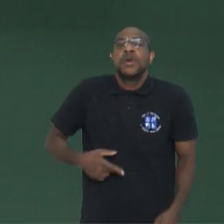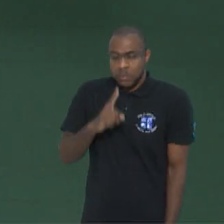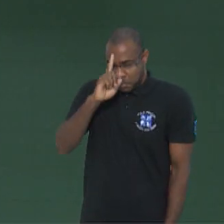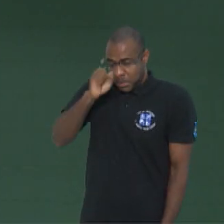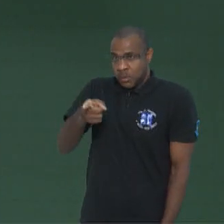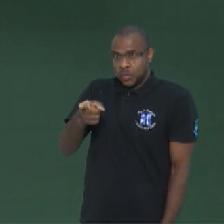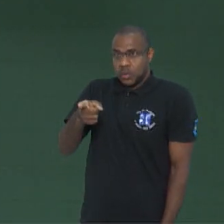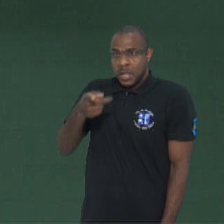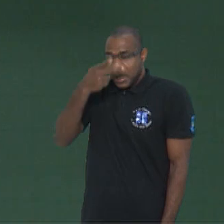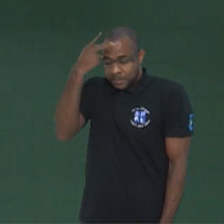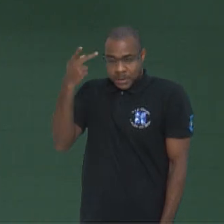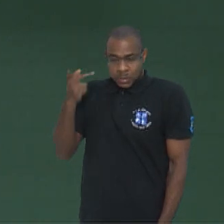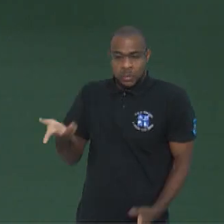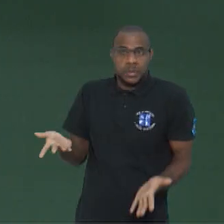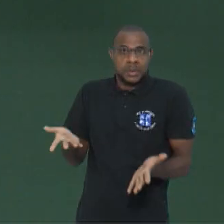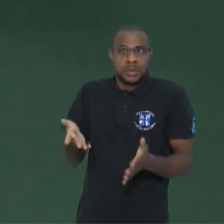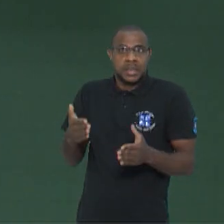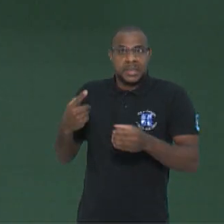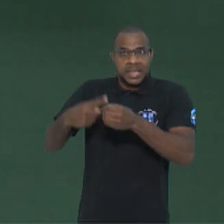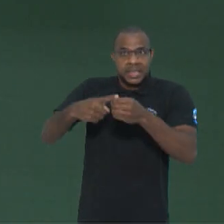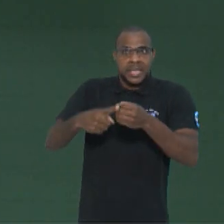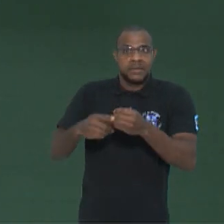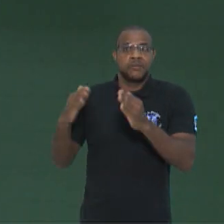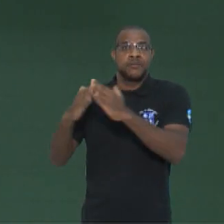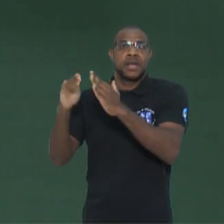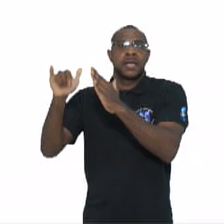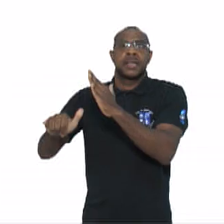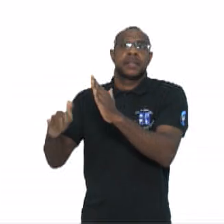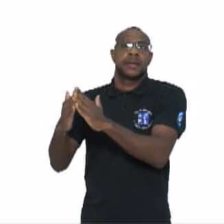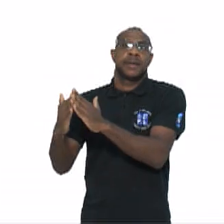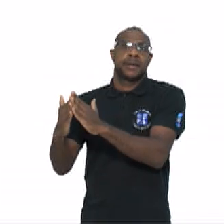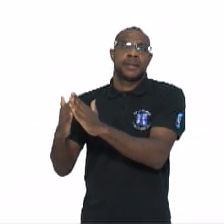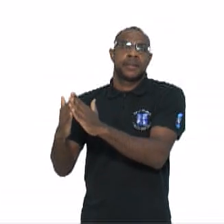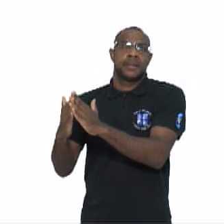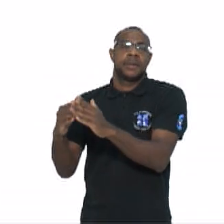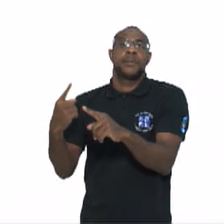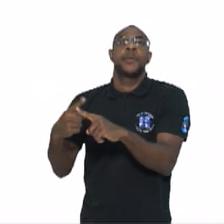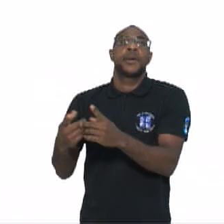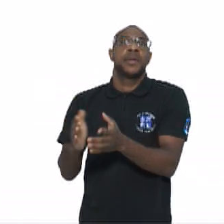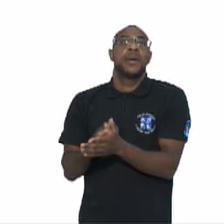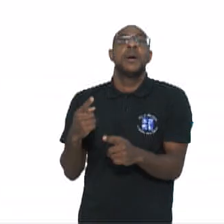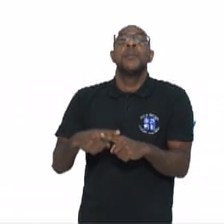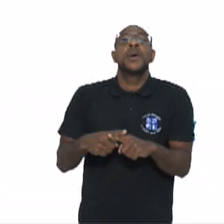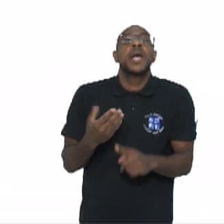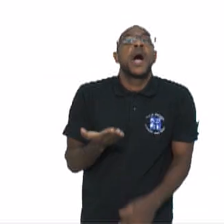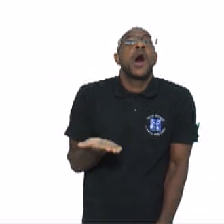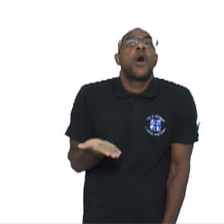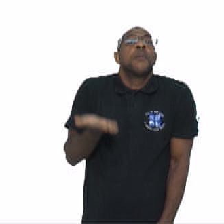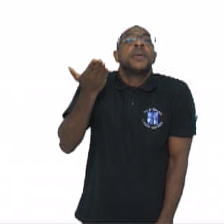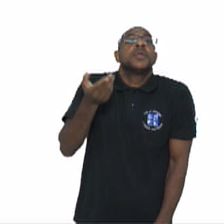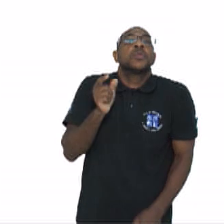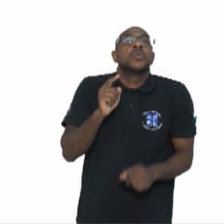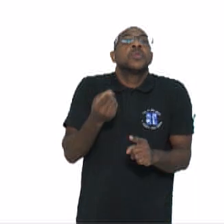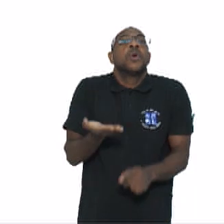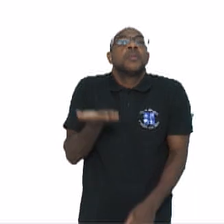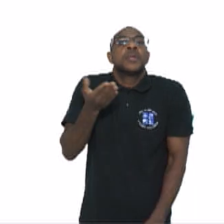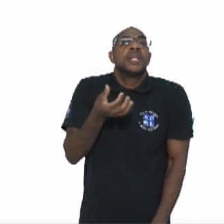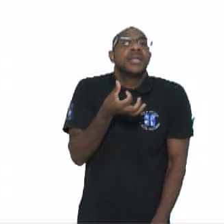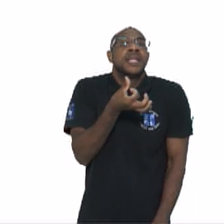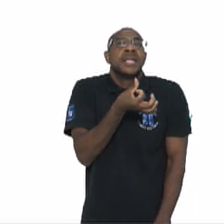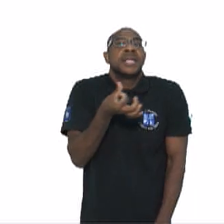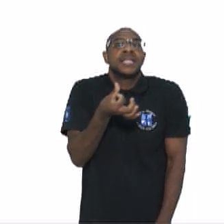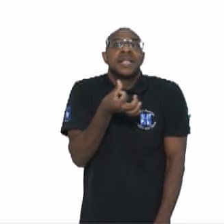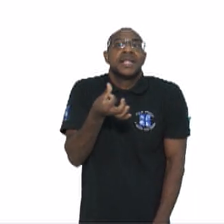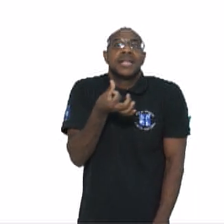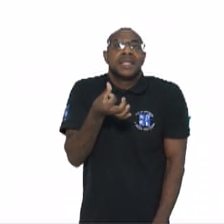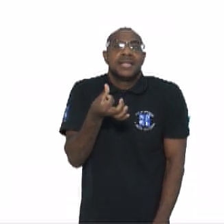que se toma uma decisão dessa? Então, o aumento de 66 novas infecções em